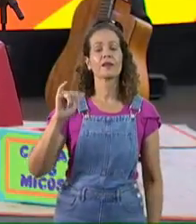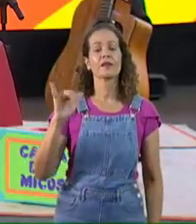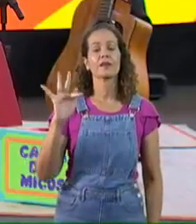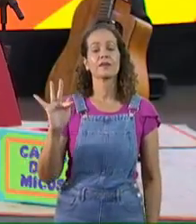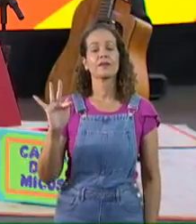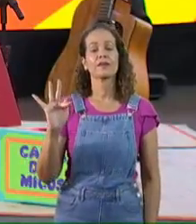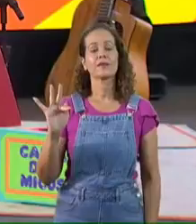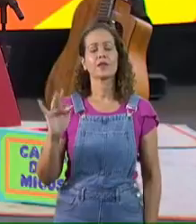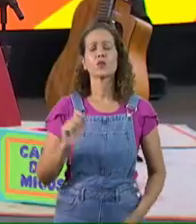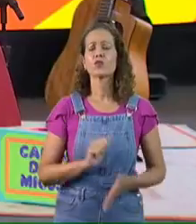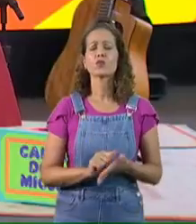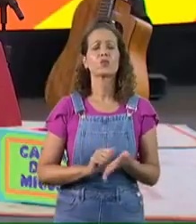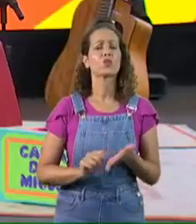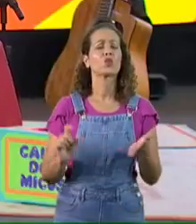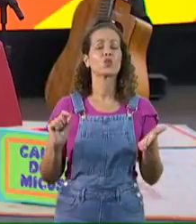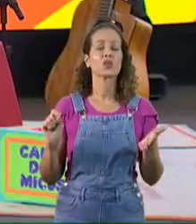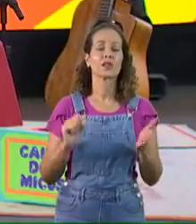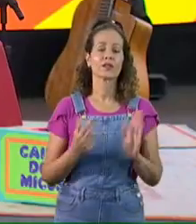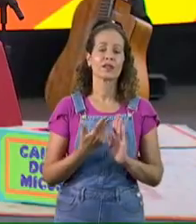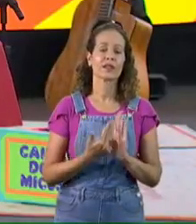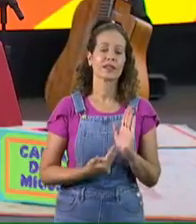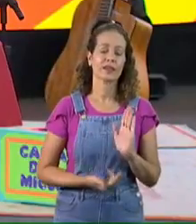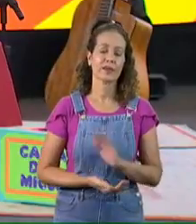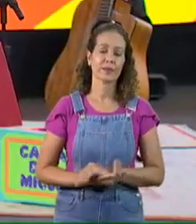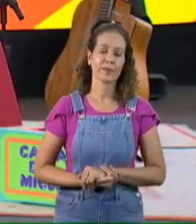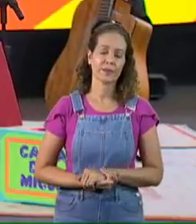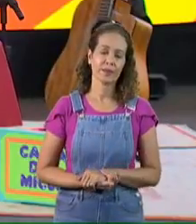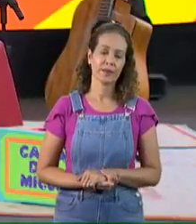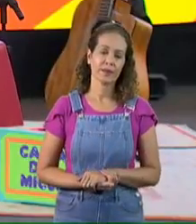Mostra o seu desenho lá. Você é grato por quê?